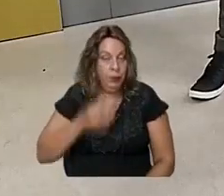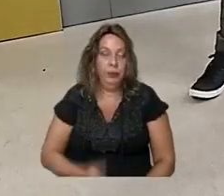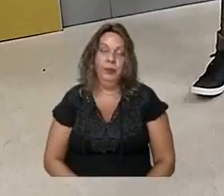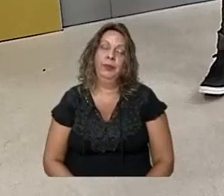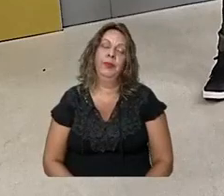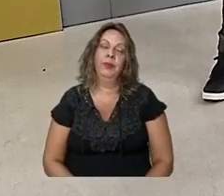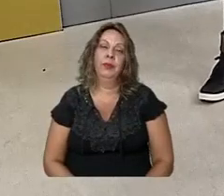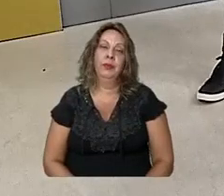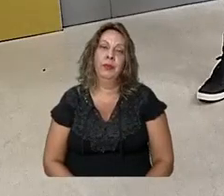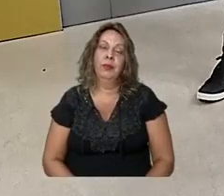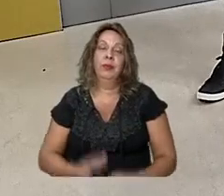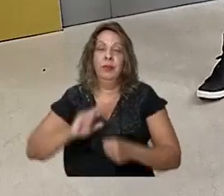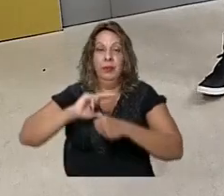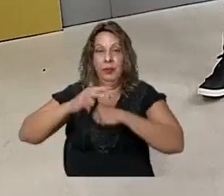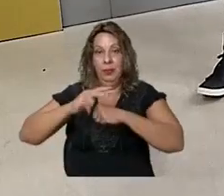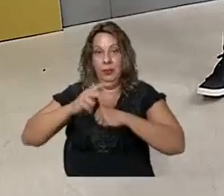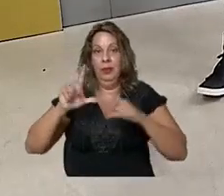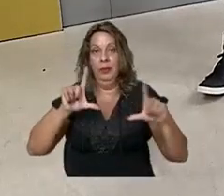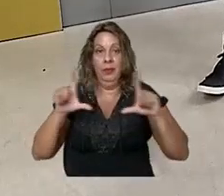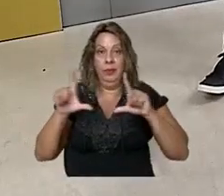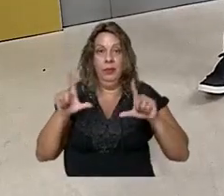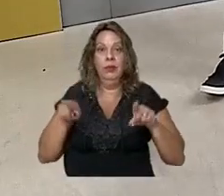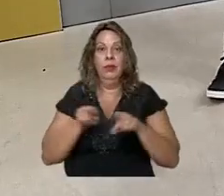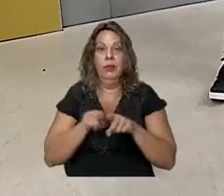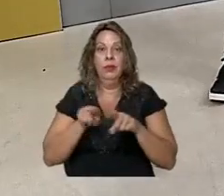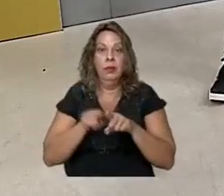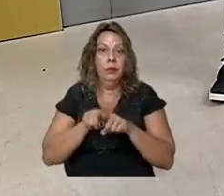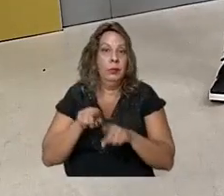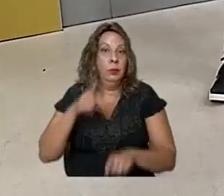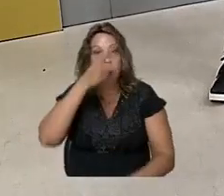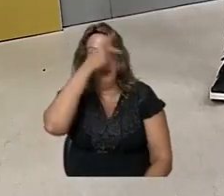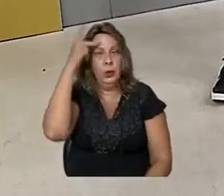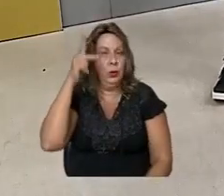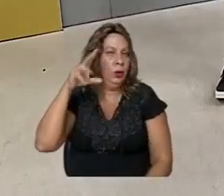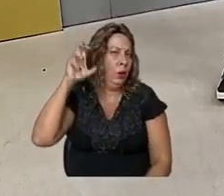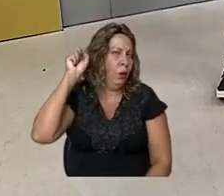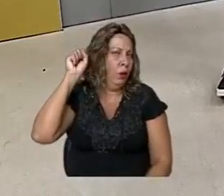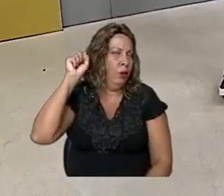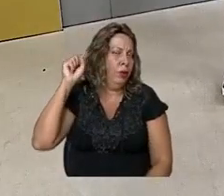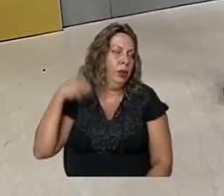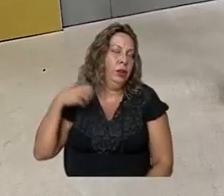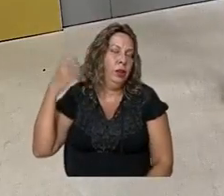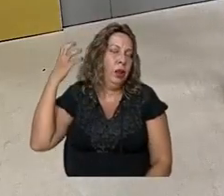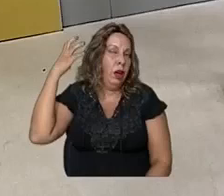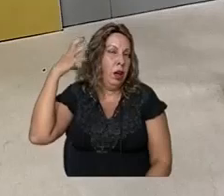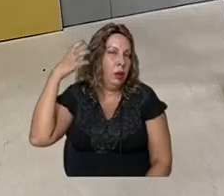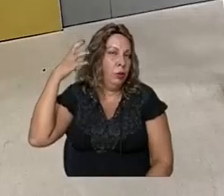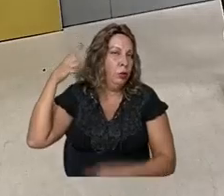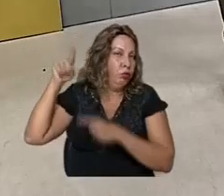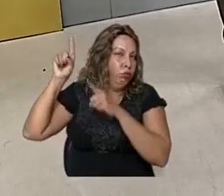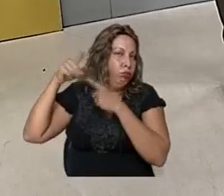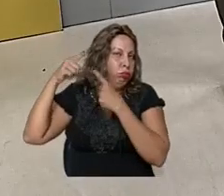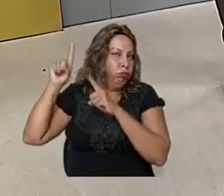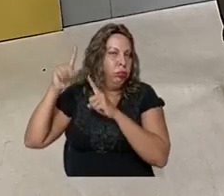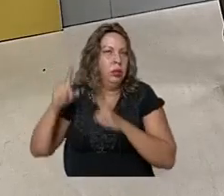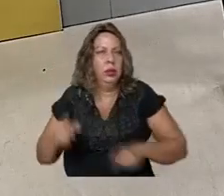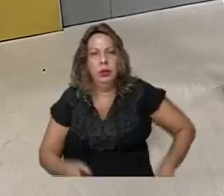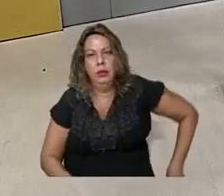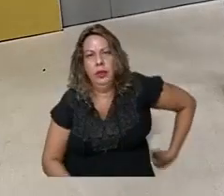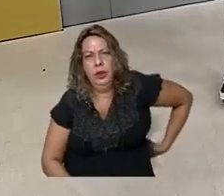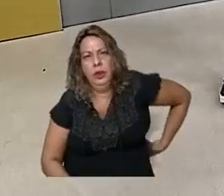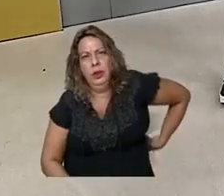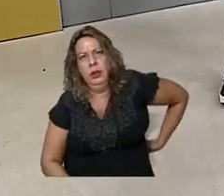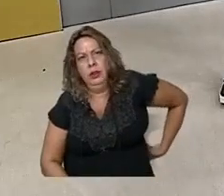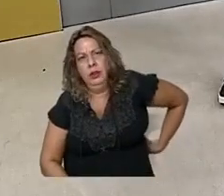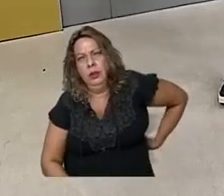espectadores na TV Atalá e também aos ouvintes das rádios Xodó, Xingó, Eldorado e Amanhecer FM. Além da